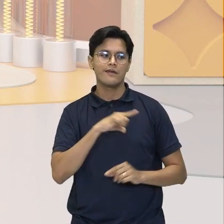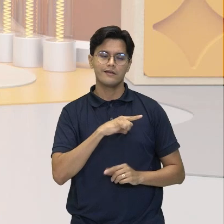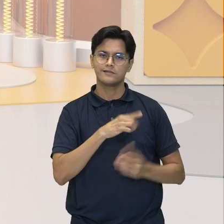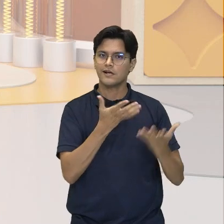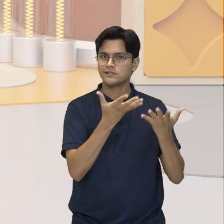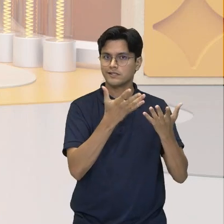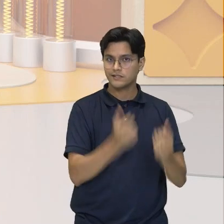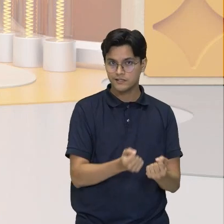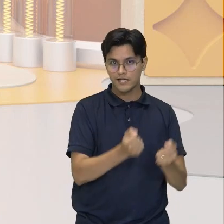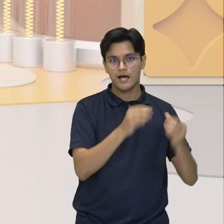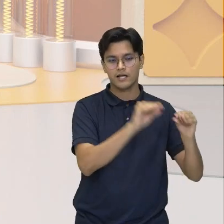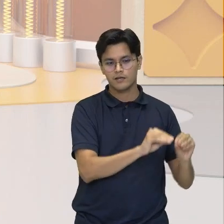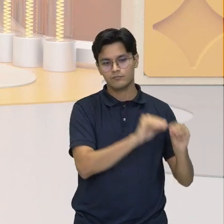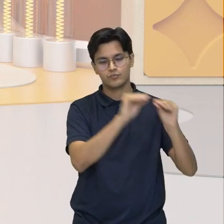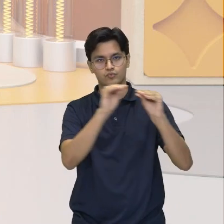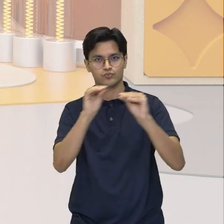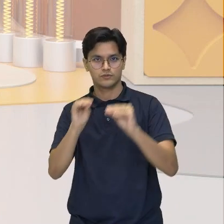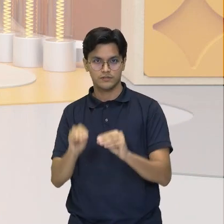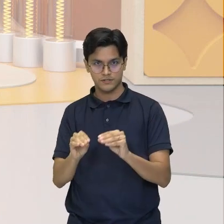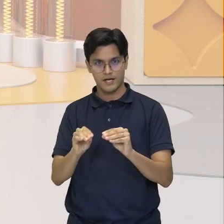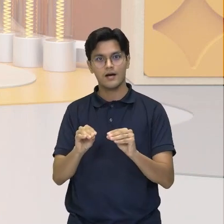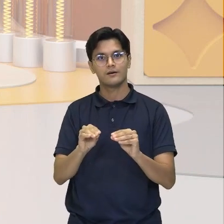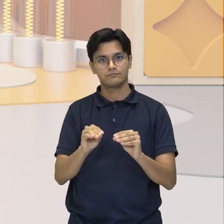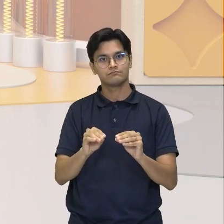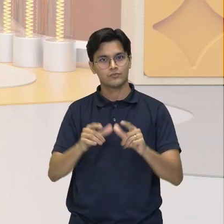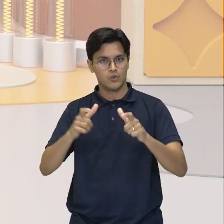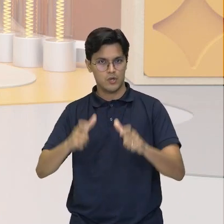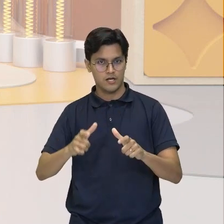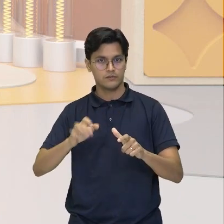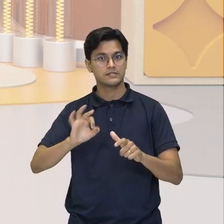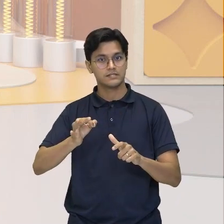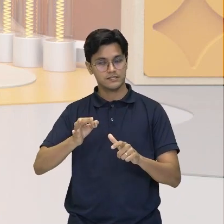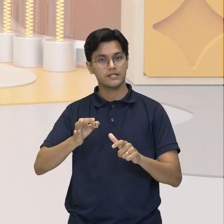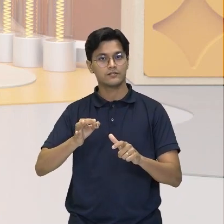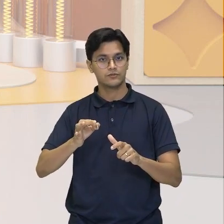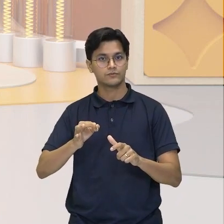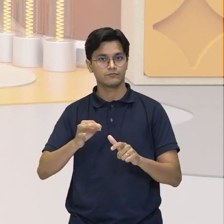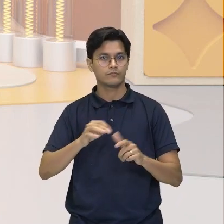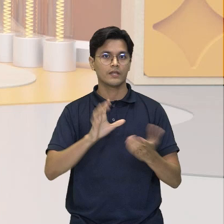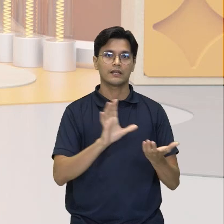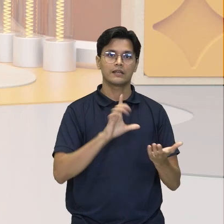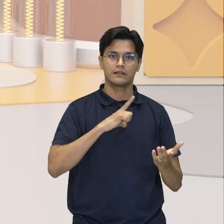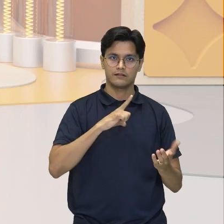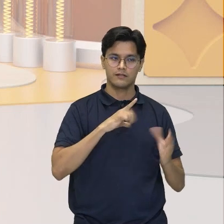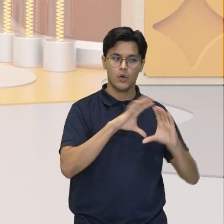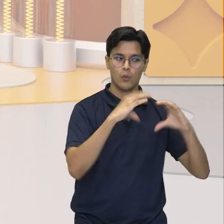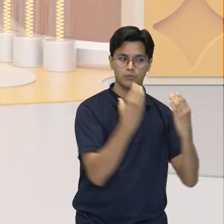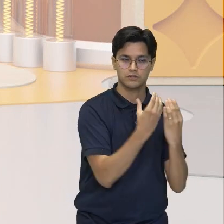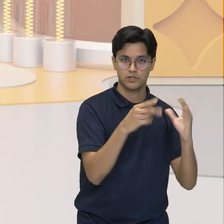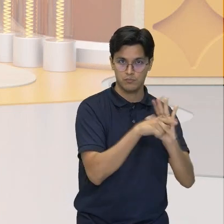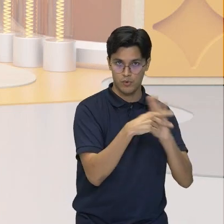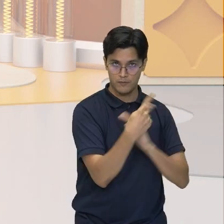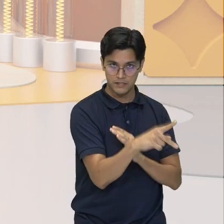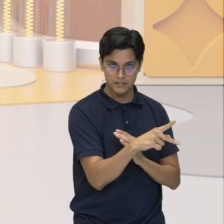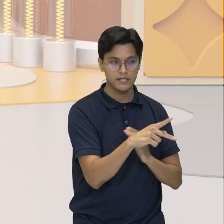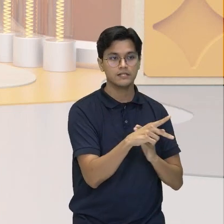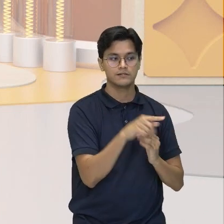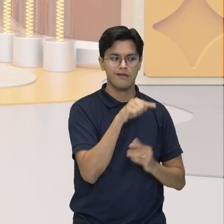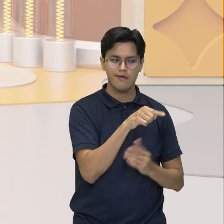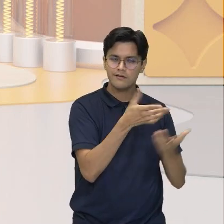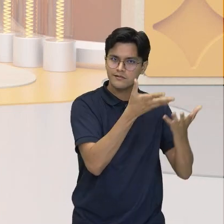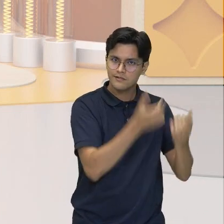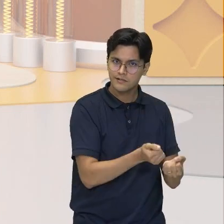transferidos pacificamente em suas aldeias nativas para os assentamentos dos colonos